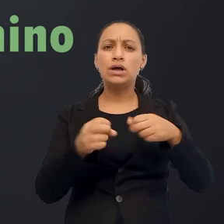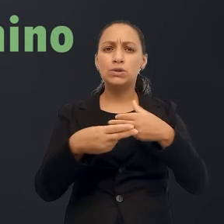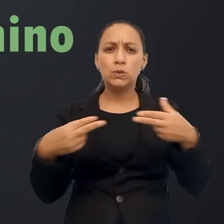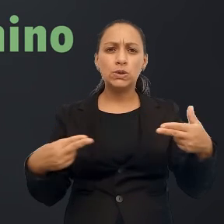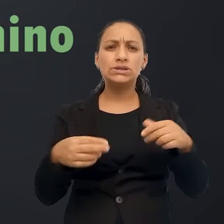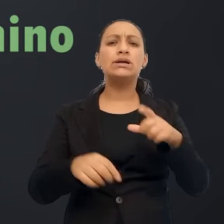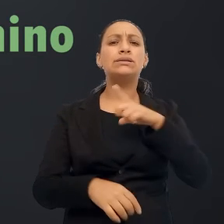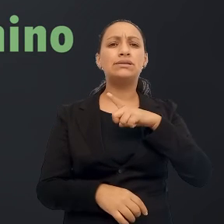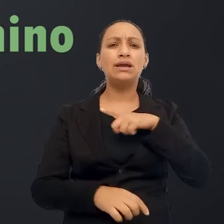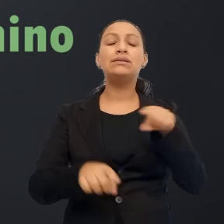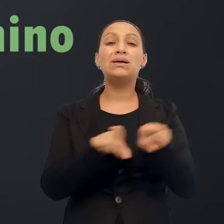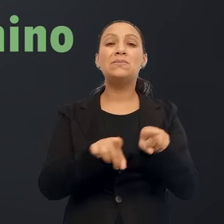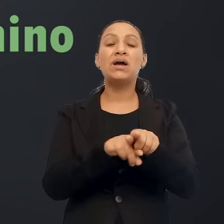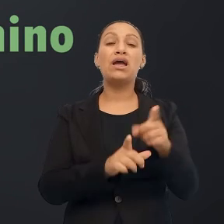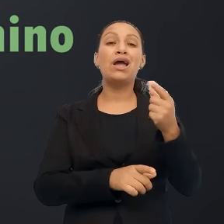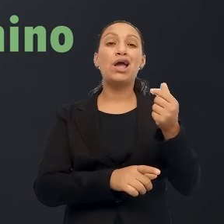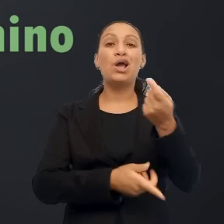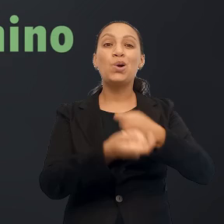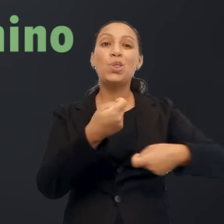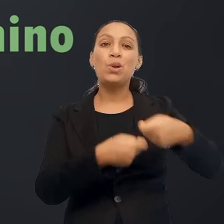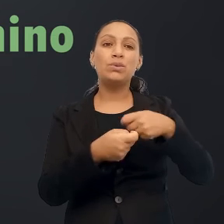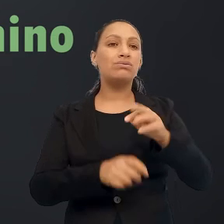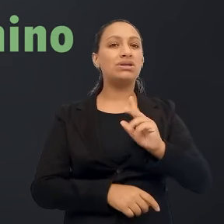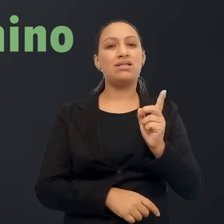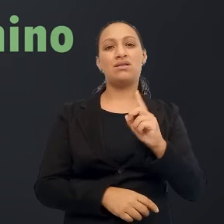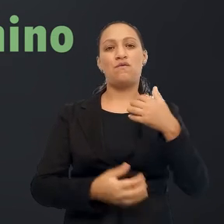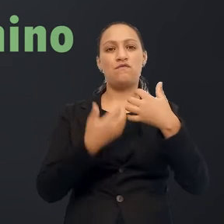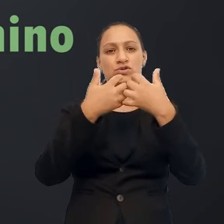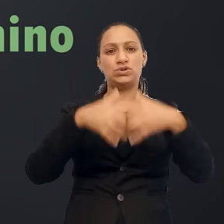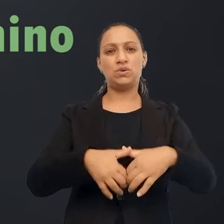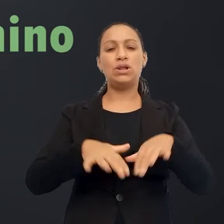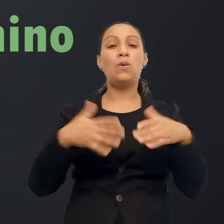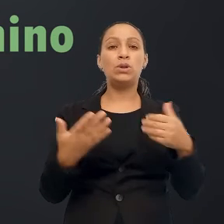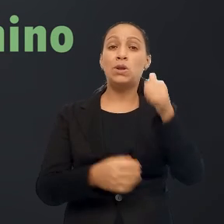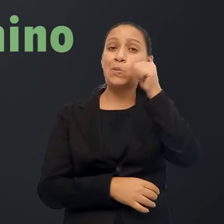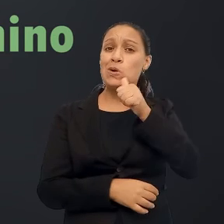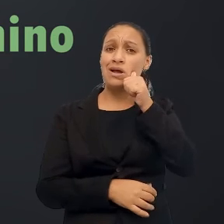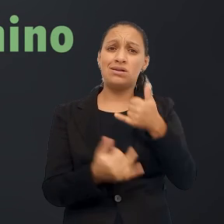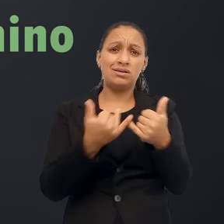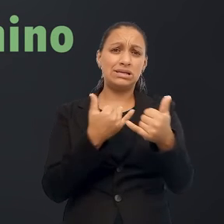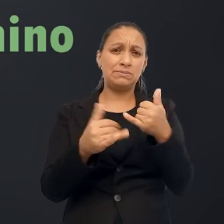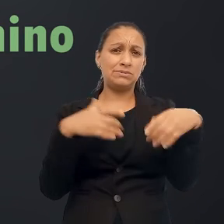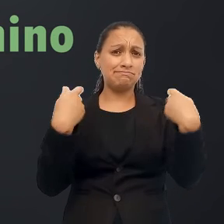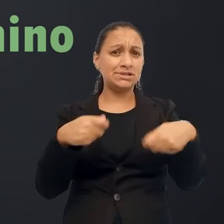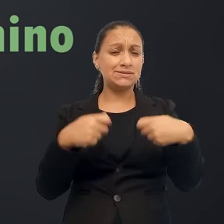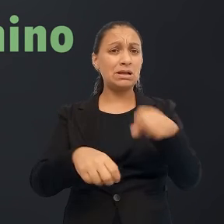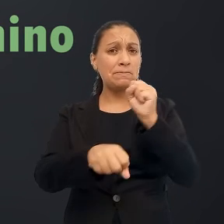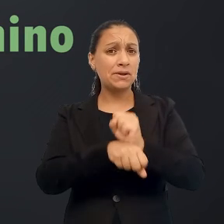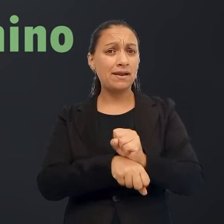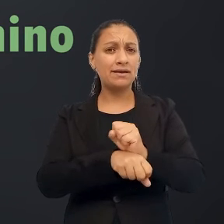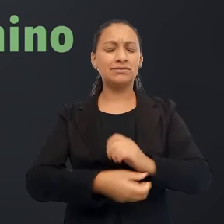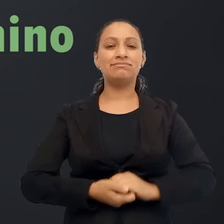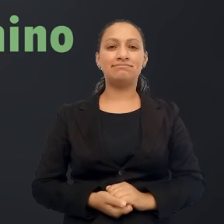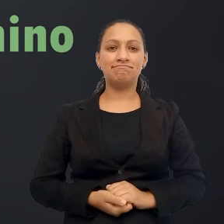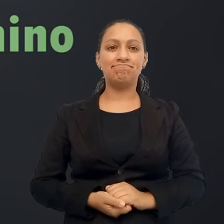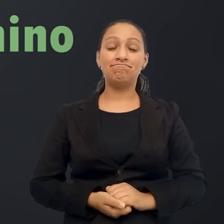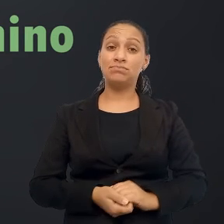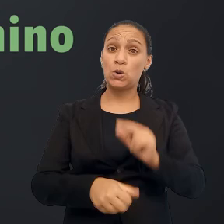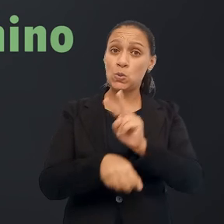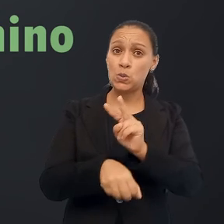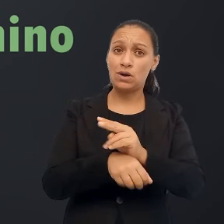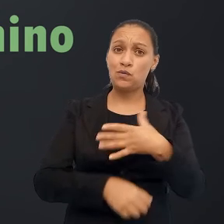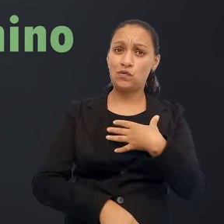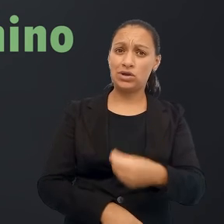paradigma econômico que não funciona quando as mulheres, por exemplo, precisam parar para ter seus